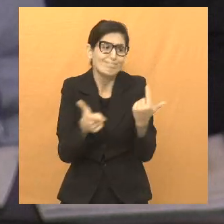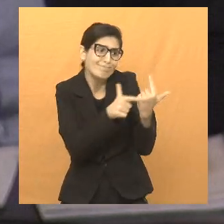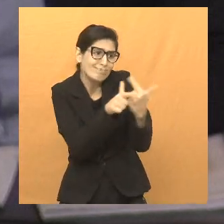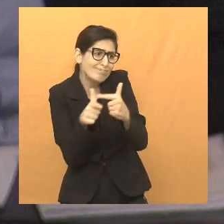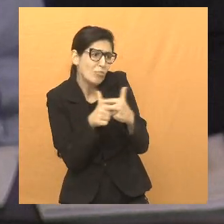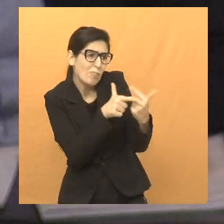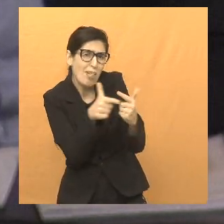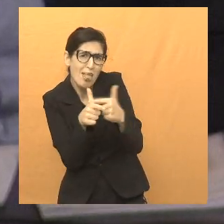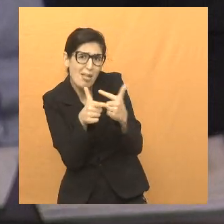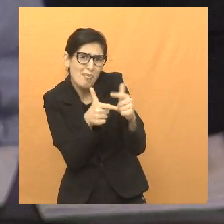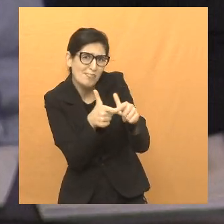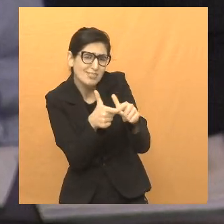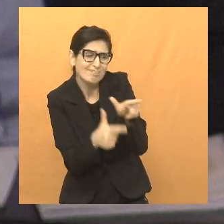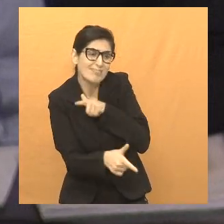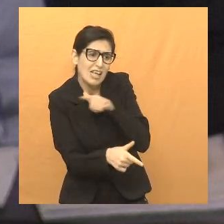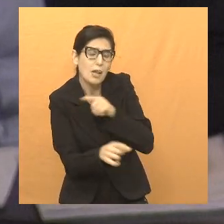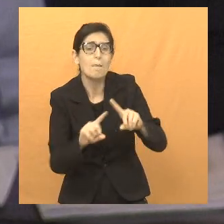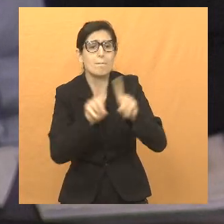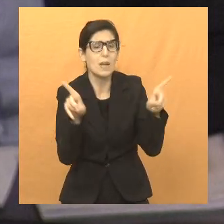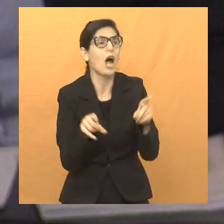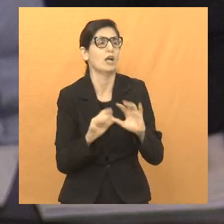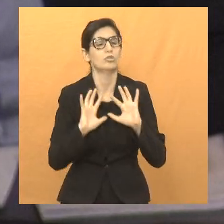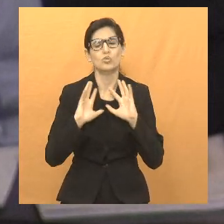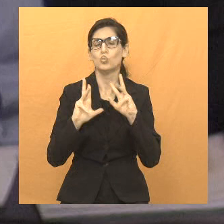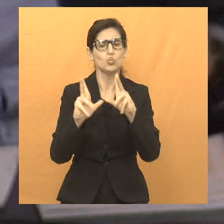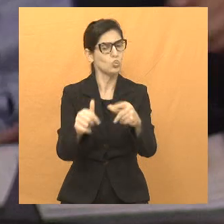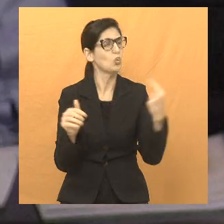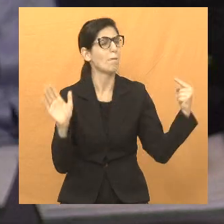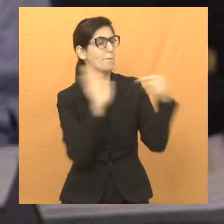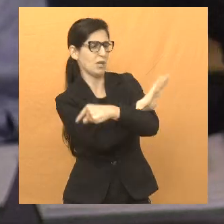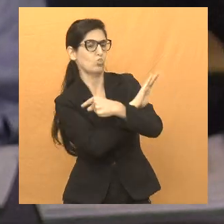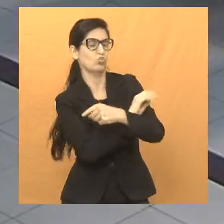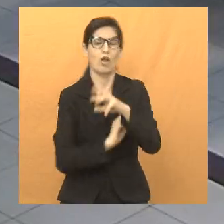às ordens para todas as respostas necessárias.